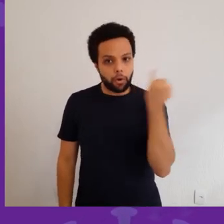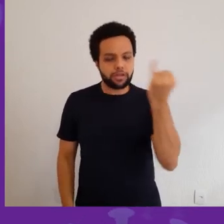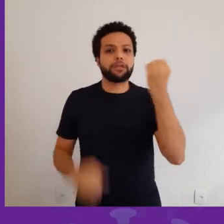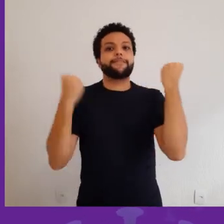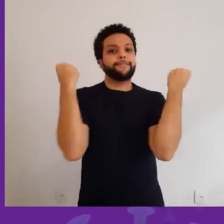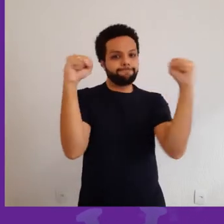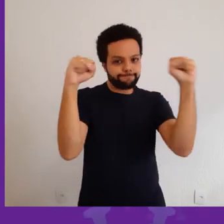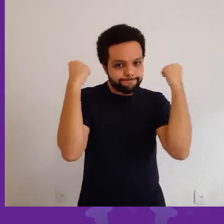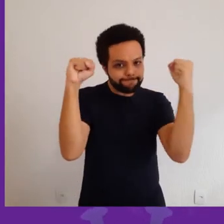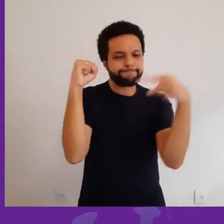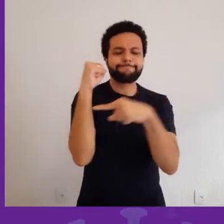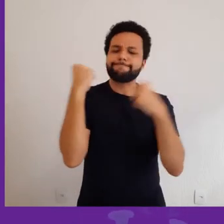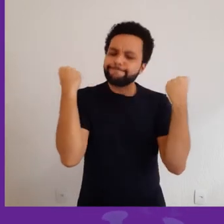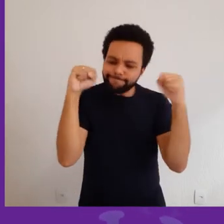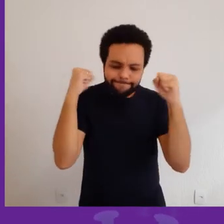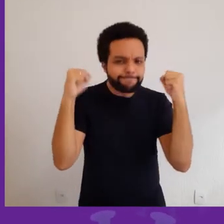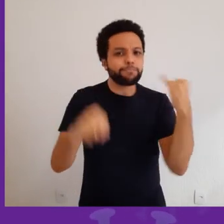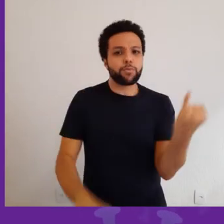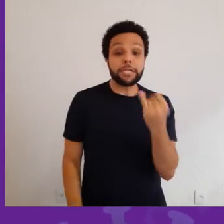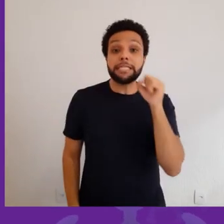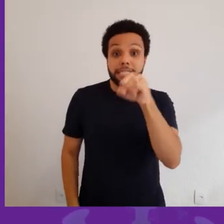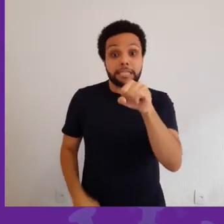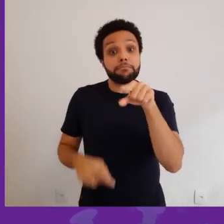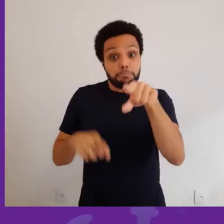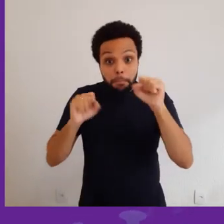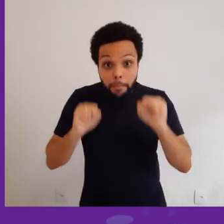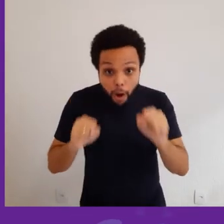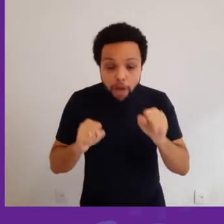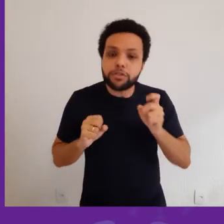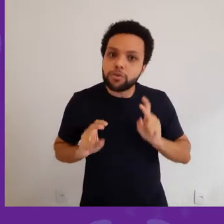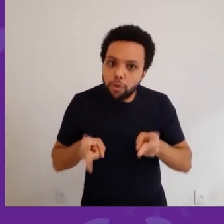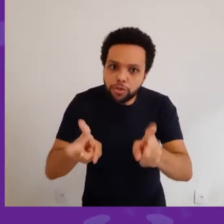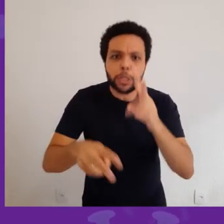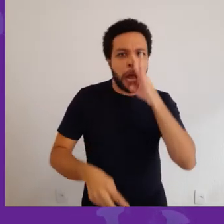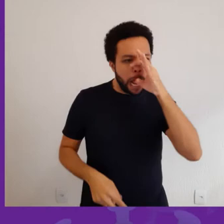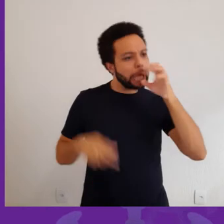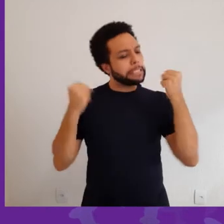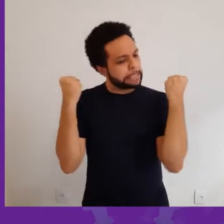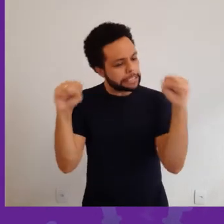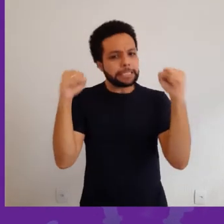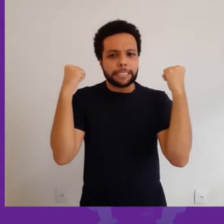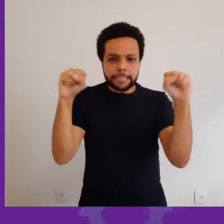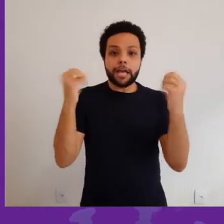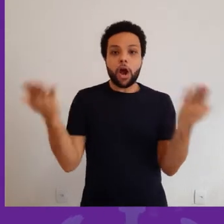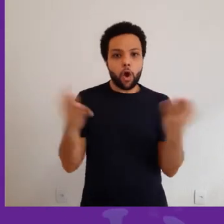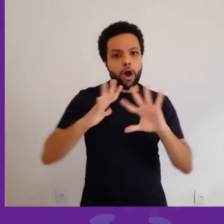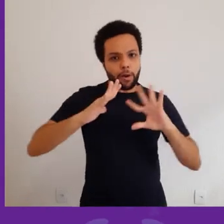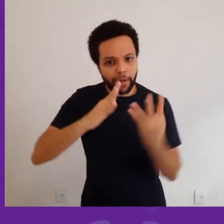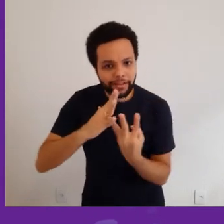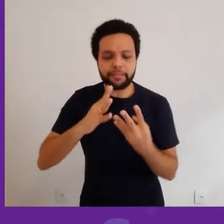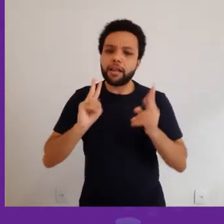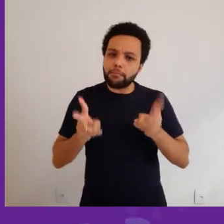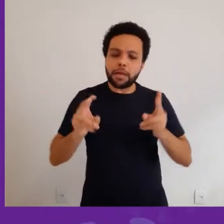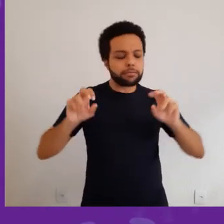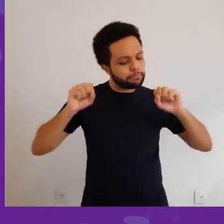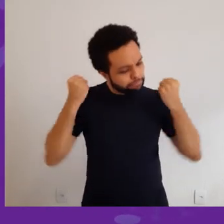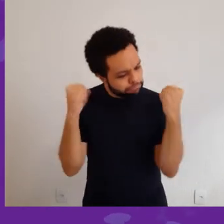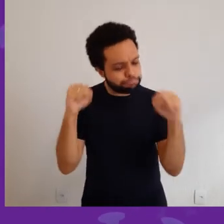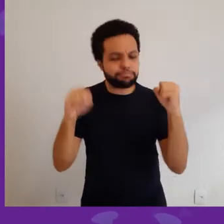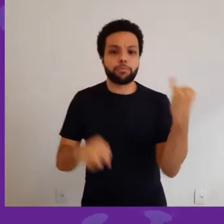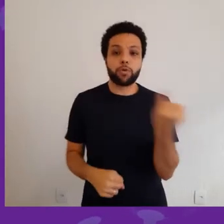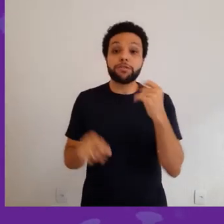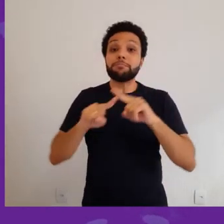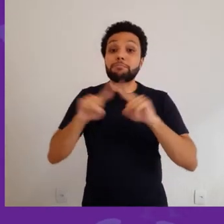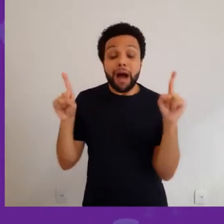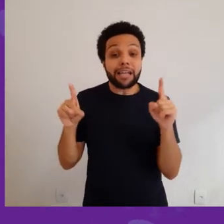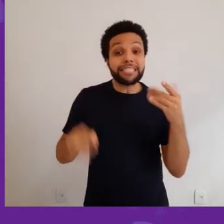realmente é muito importante fazer exercício físico se as pessoas puderem continuarem fazendo atividades físicas recebe de quarentena